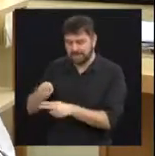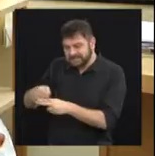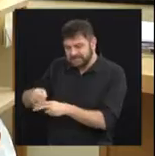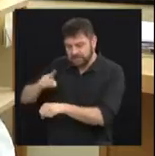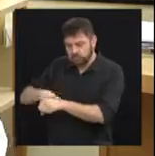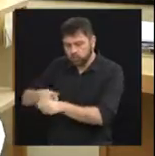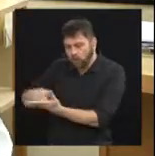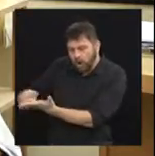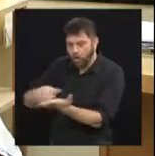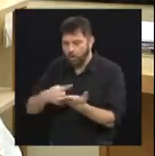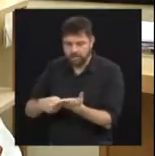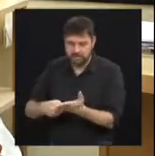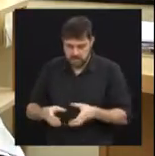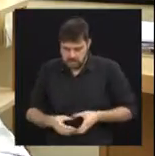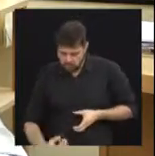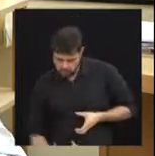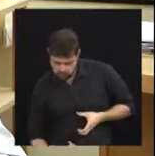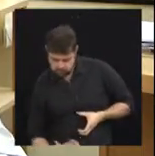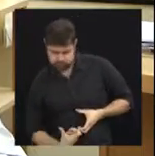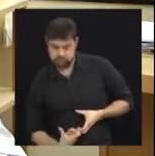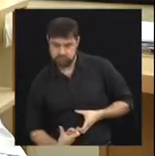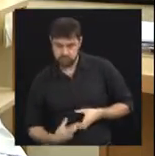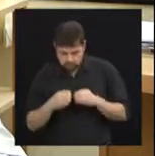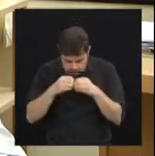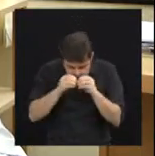uma inseminação, uma fertilização in vitro,